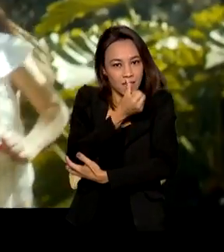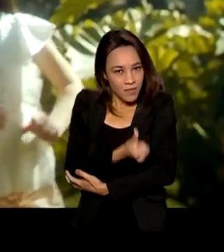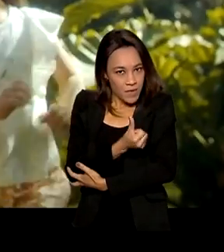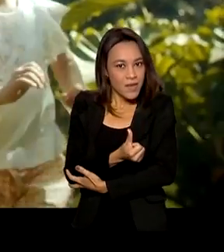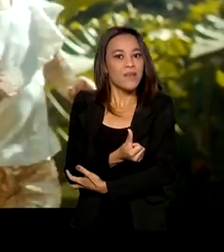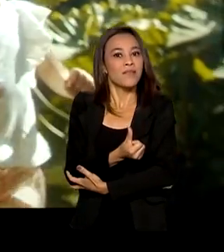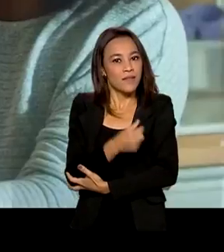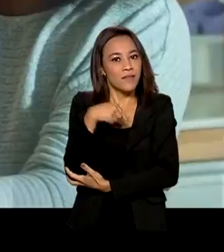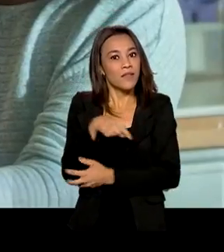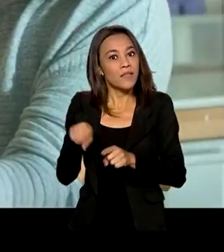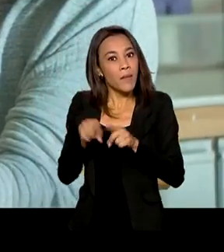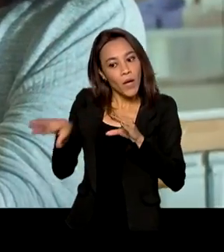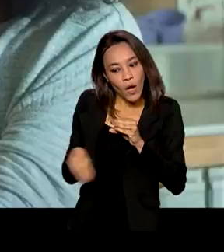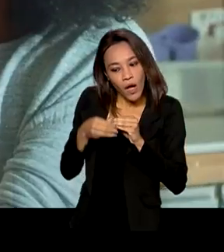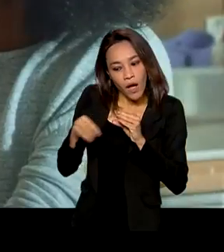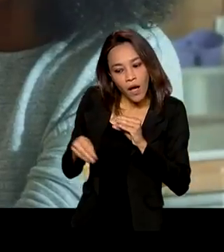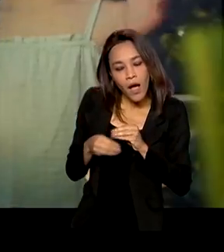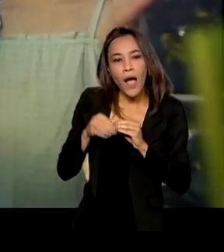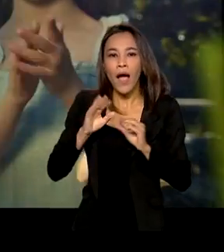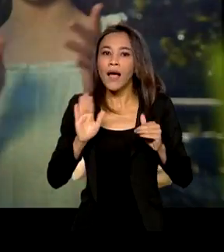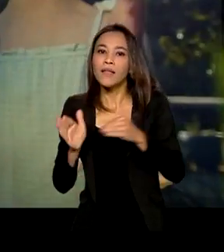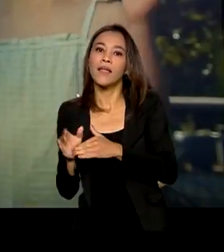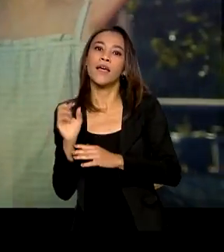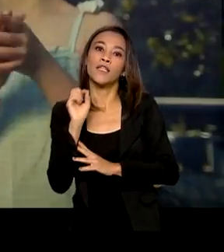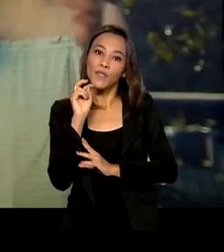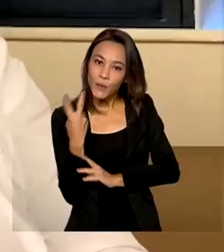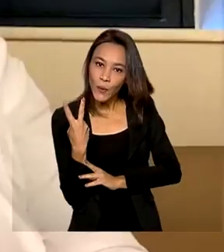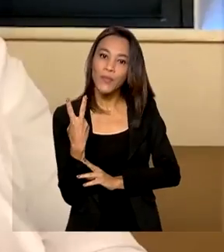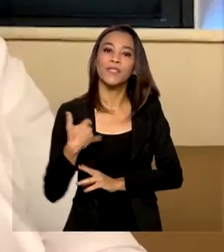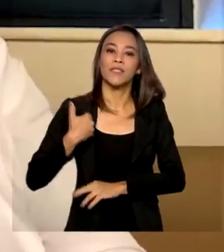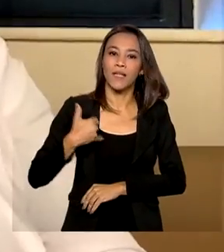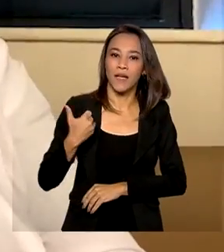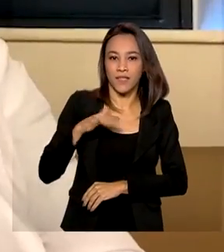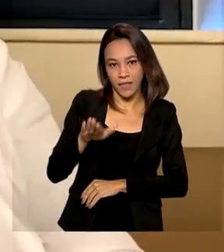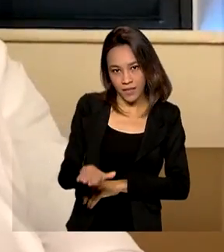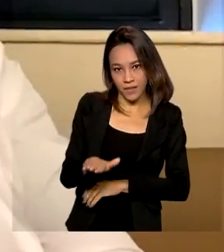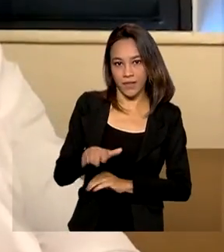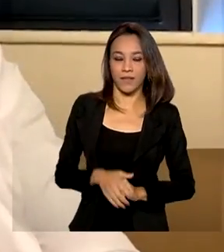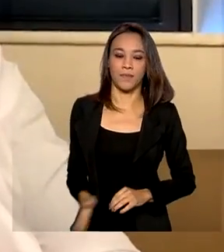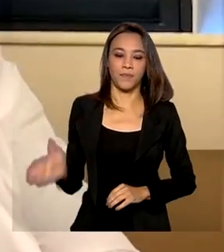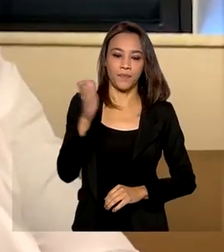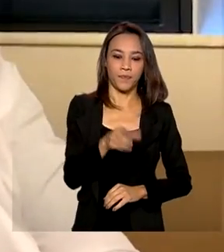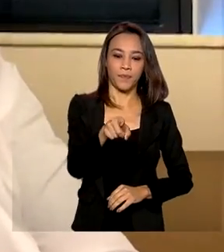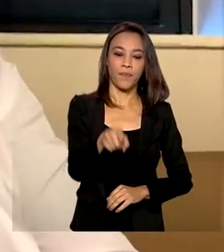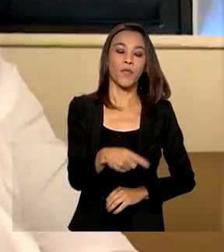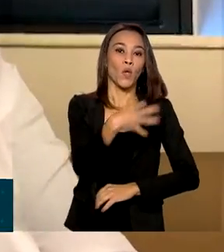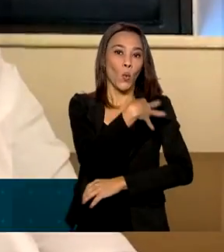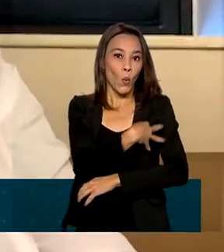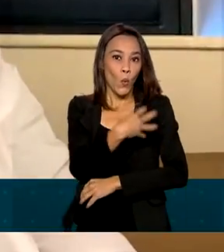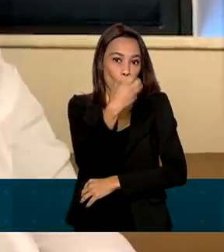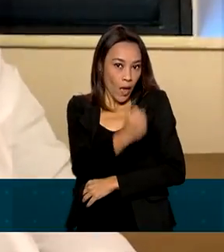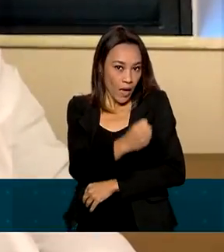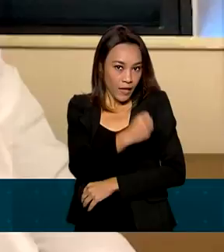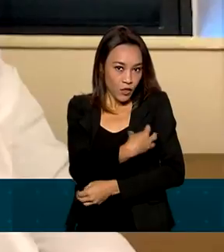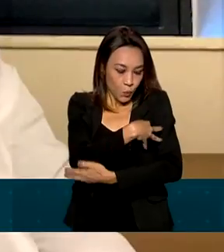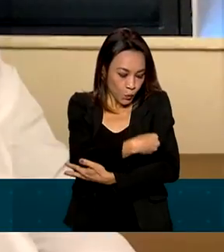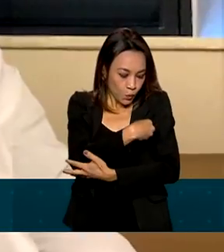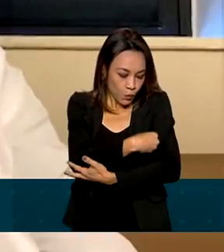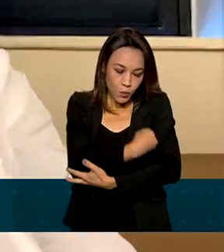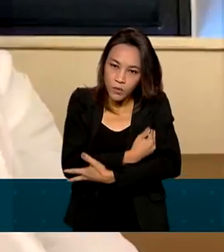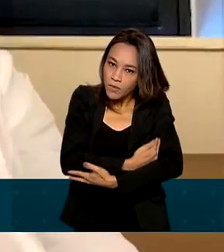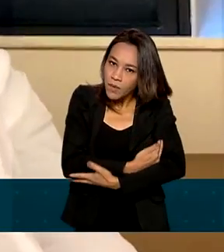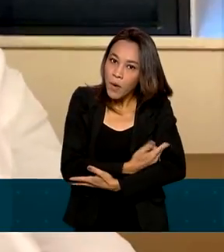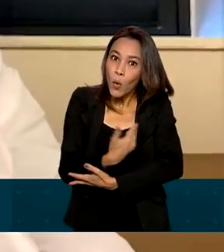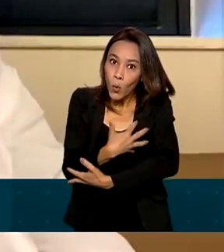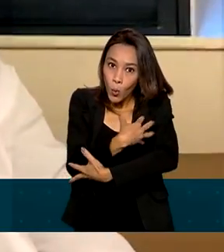como complementação até os 2 anos de idade da criança. O leite materno é aonde o bebê adquire